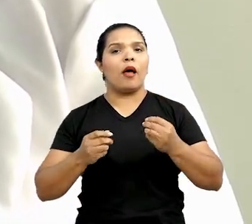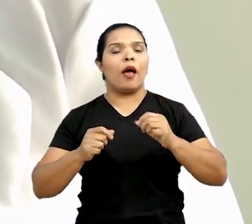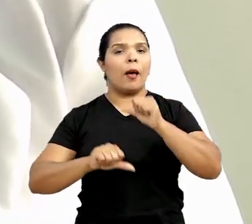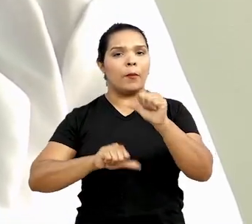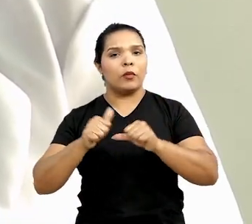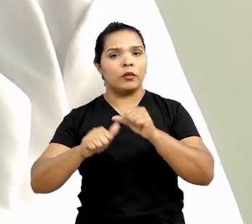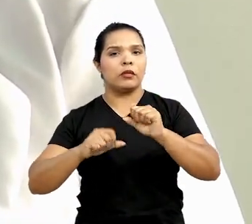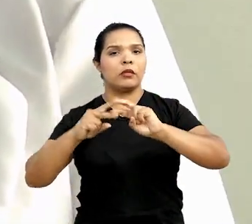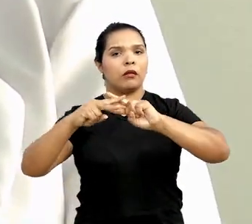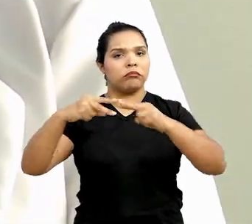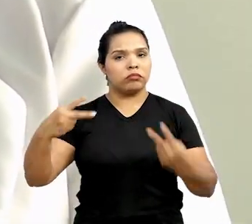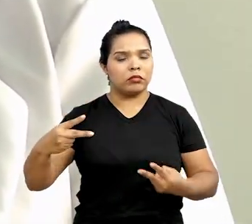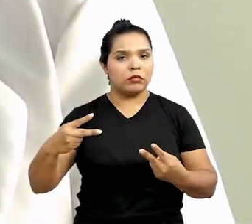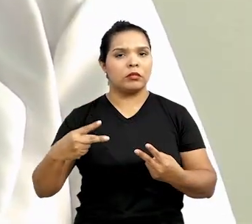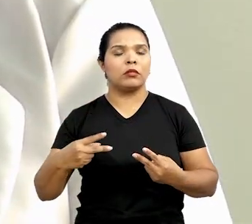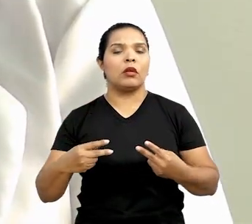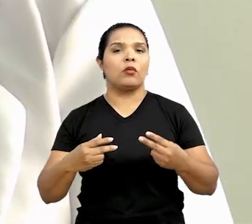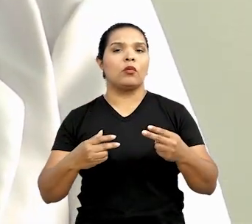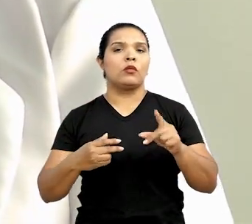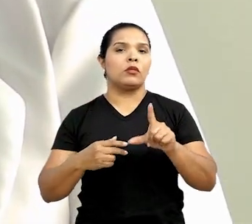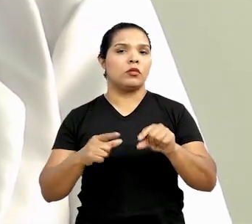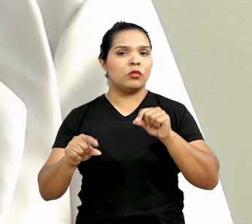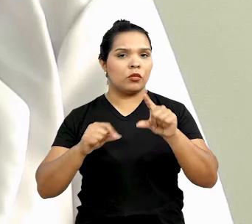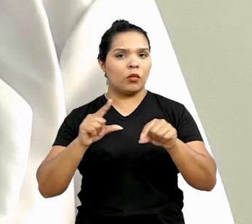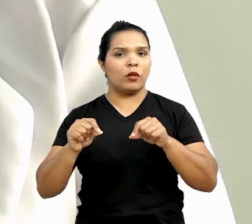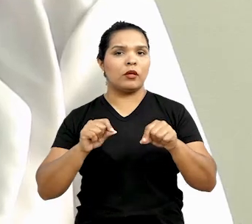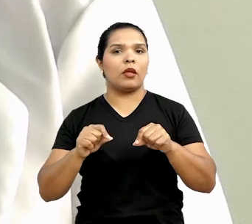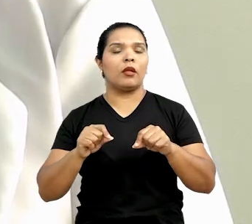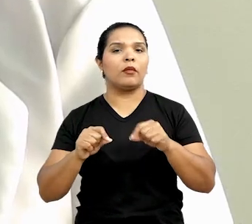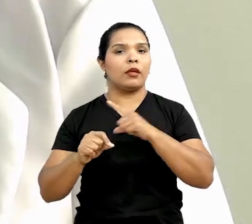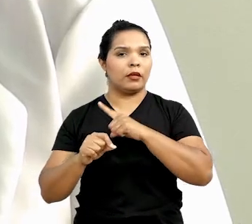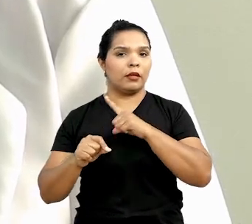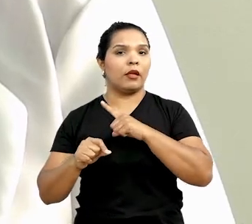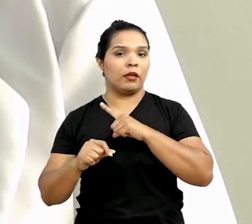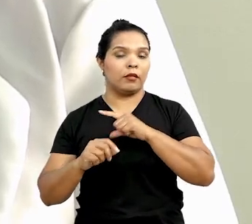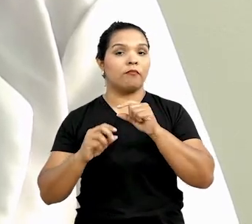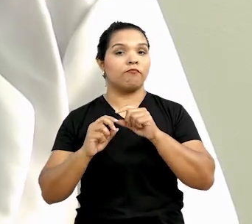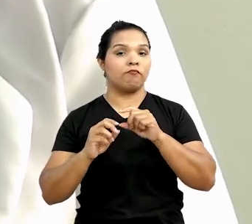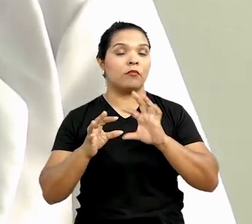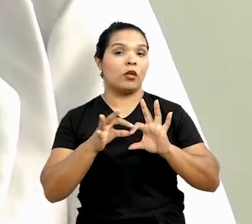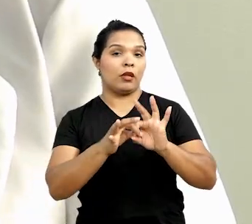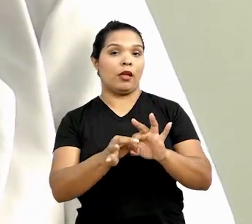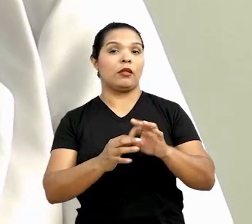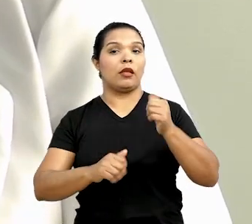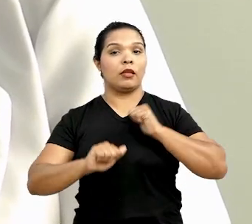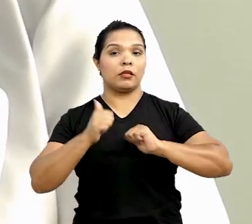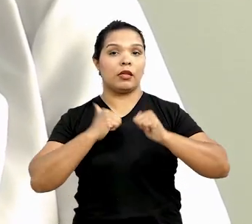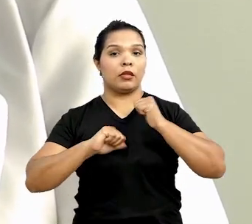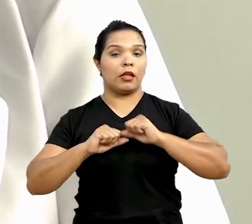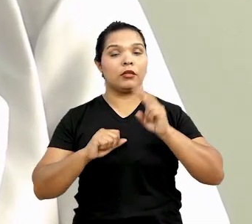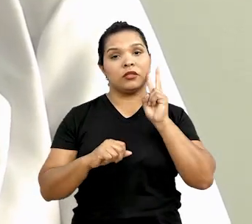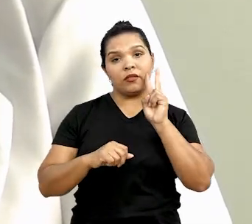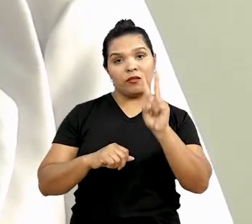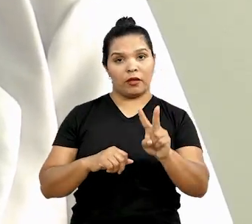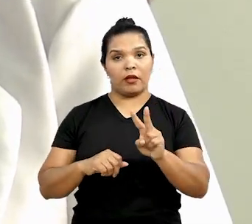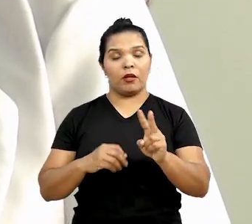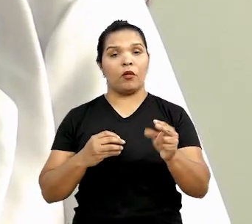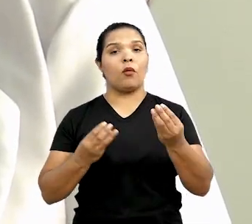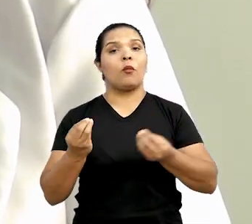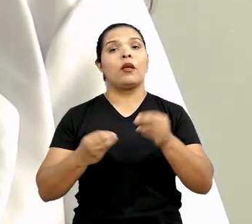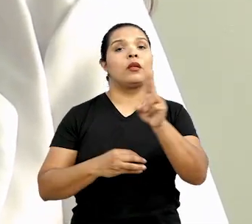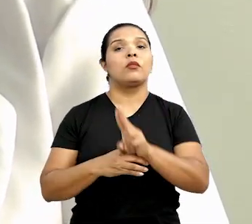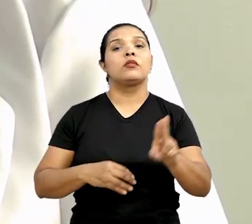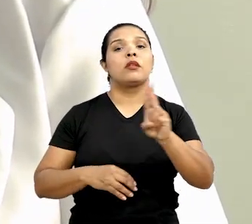gênica no cérebro dele. Então a gente escolheu alguns genes que têm relação com as vias de ansiedade e aí fomos verificar como estava a expressão desse gene quando a